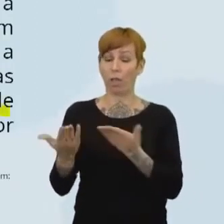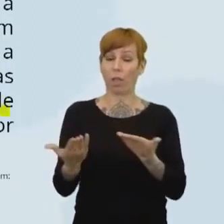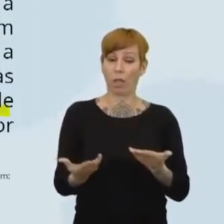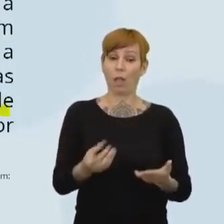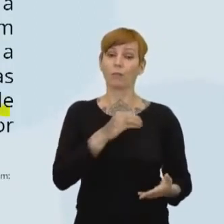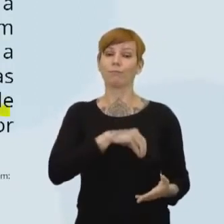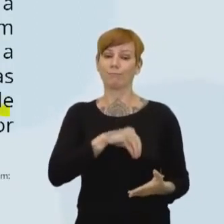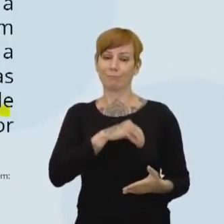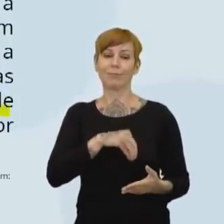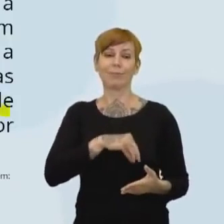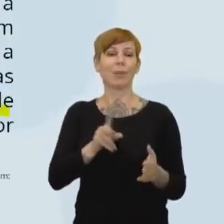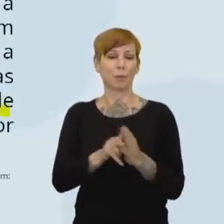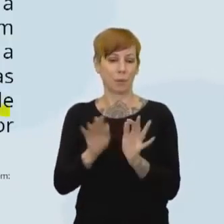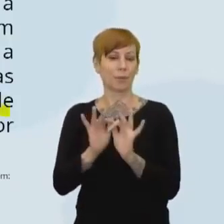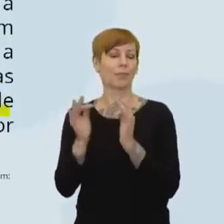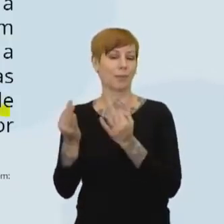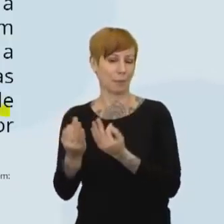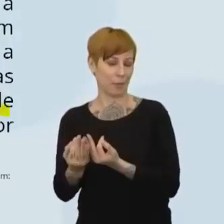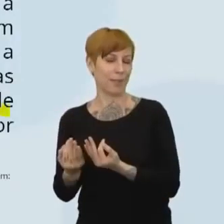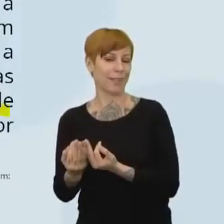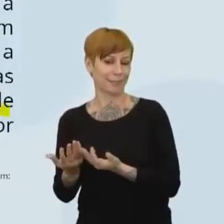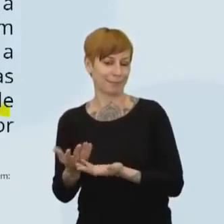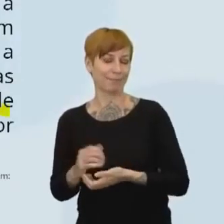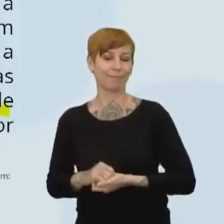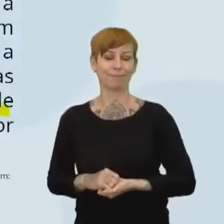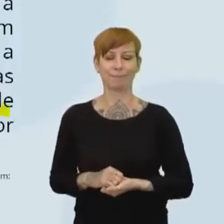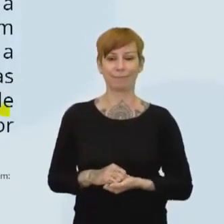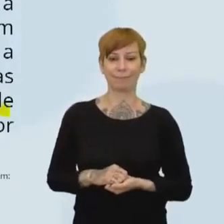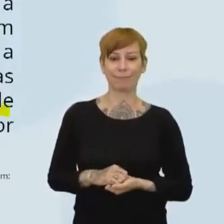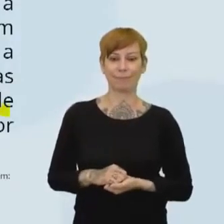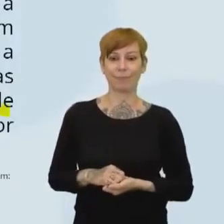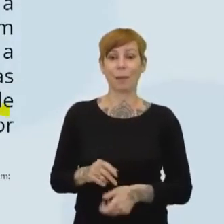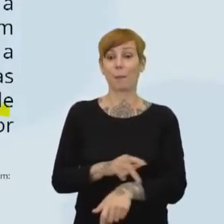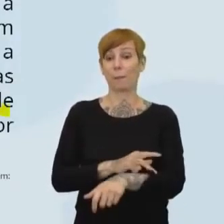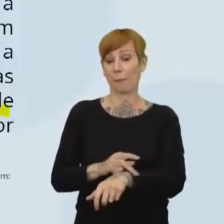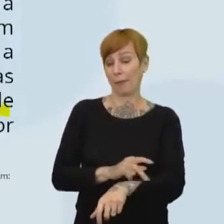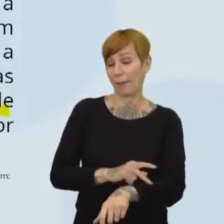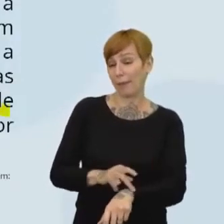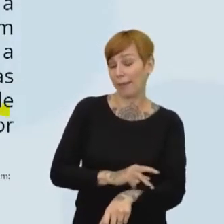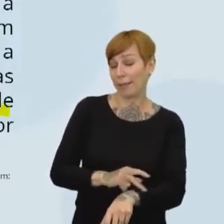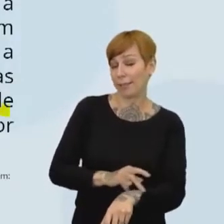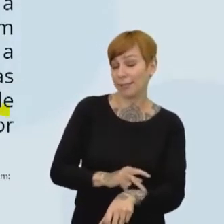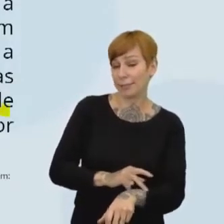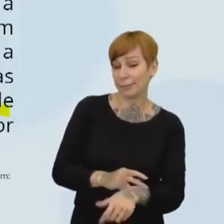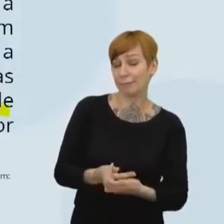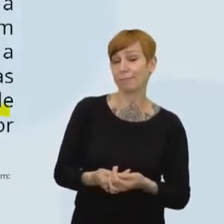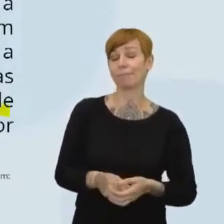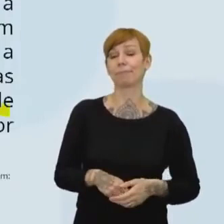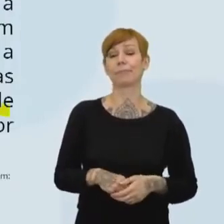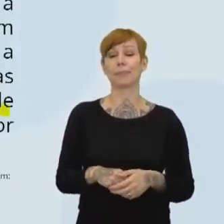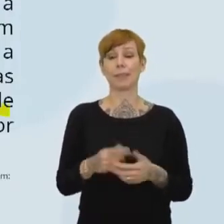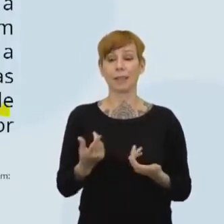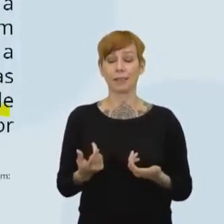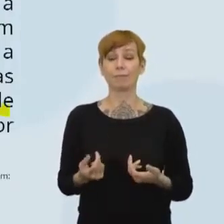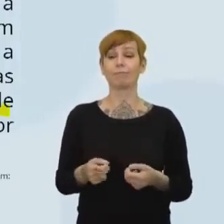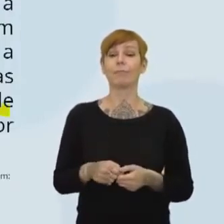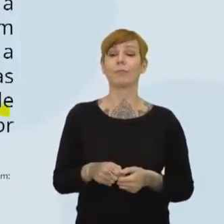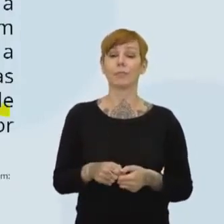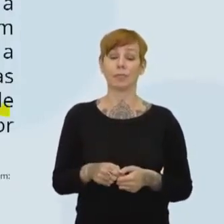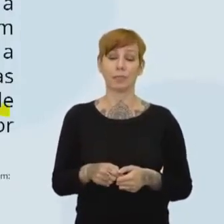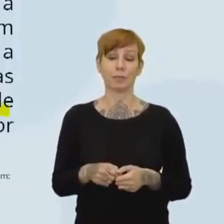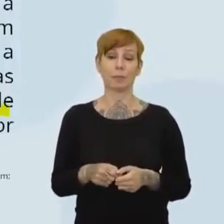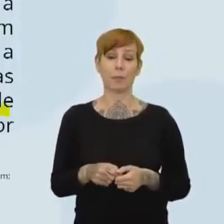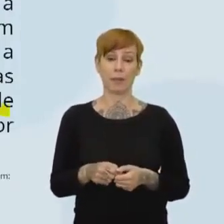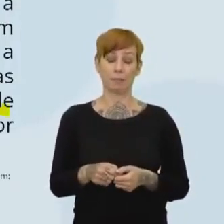a sua origem socioeconômica, gênero, cor da pele. Tá? Então,